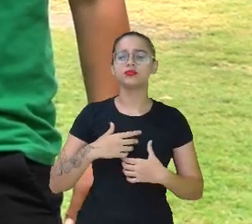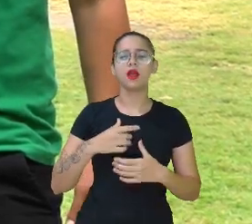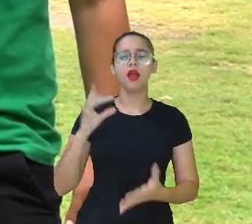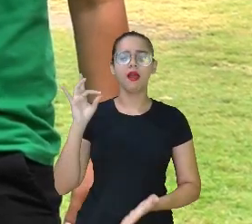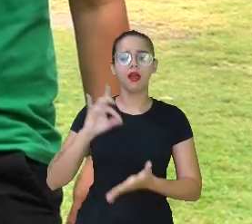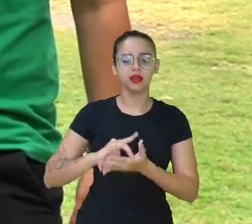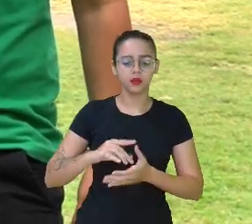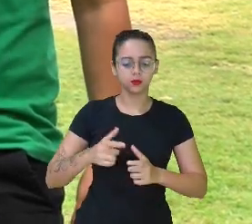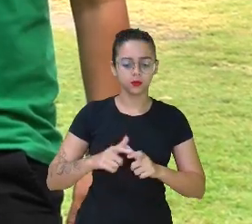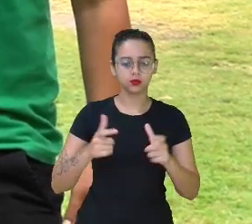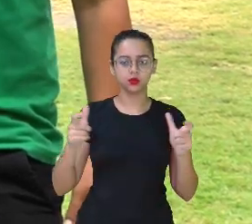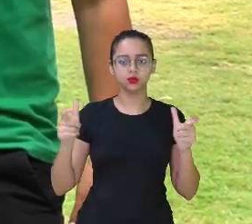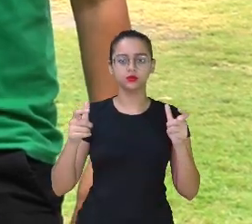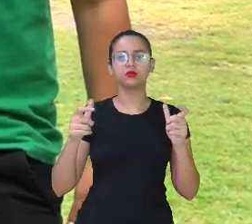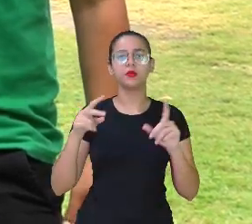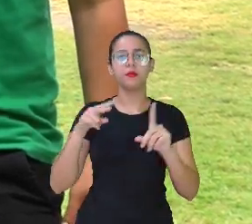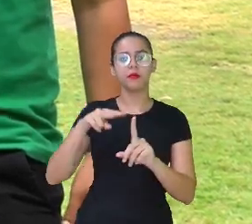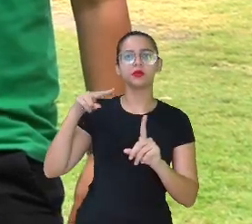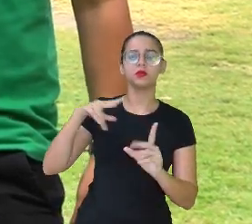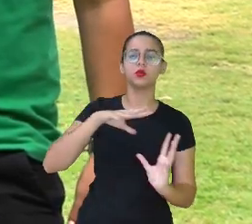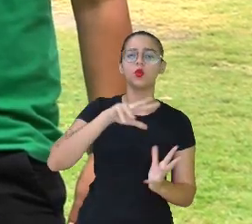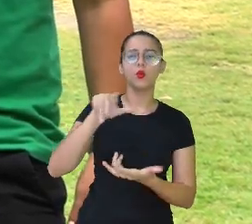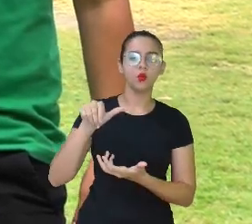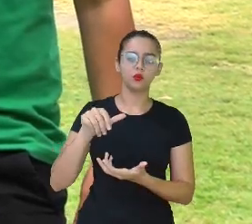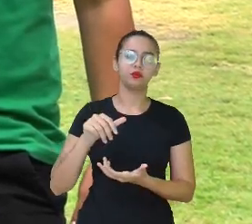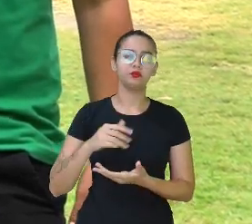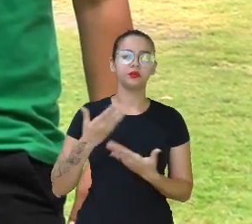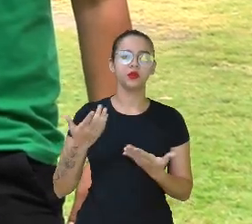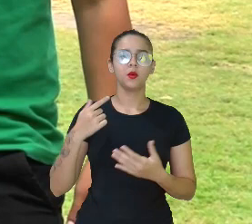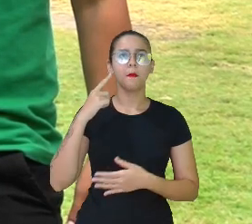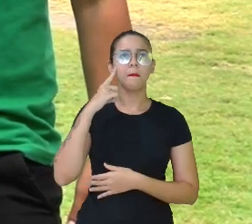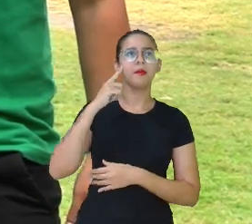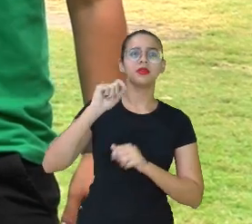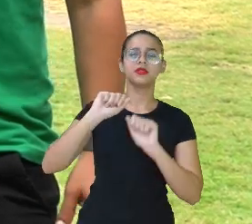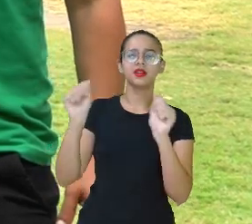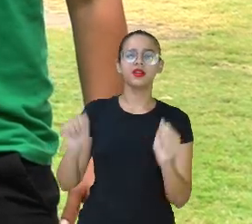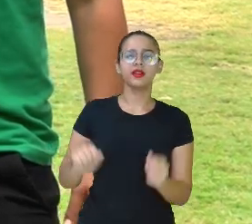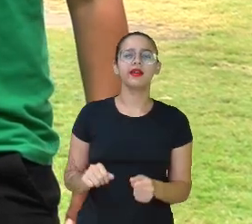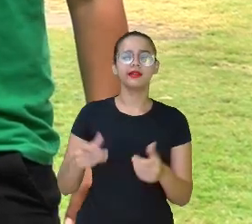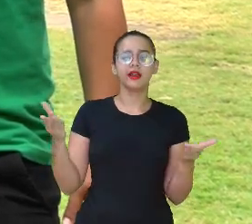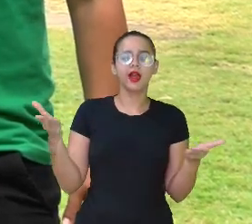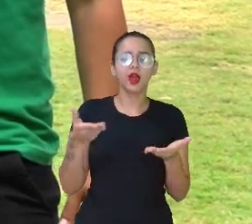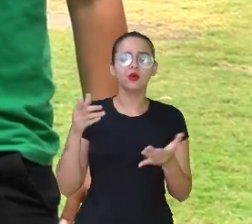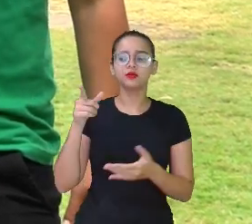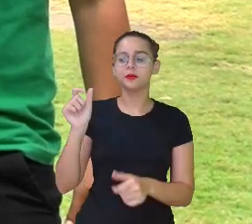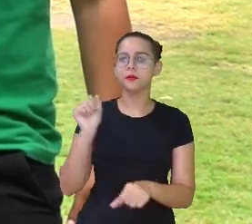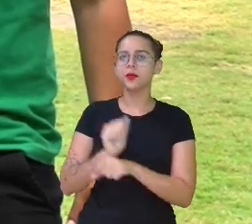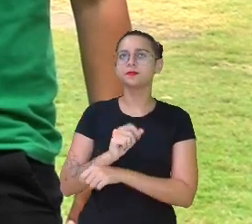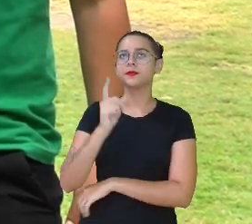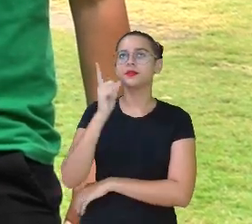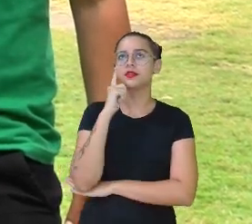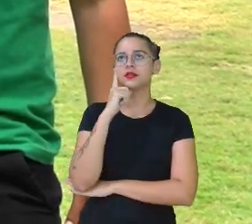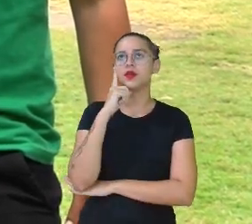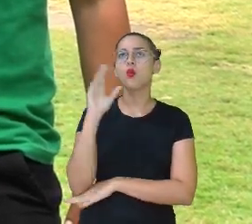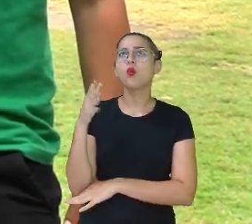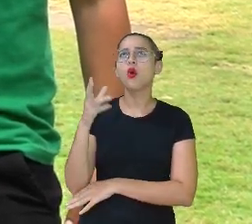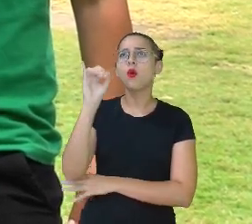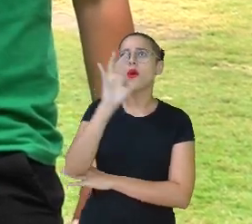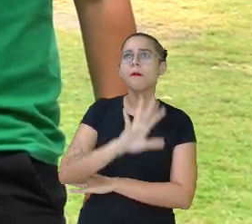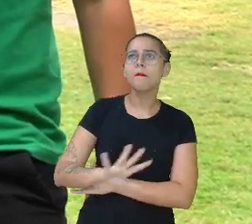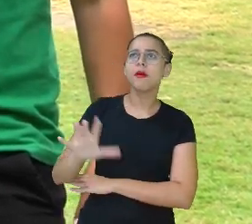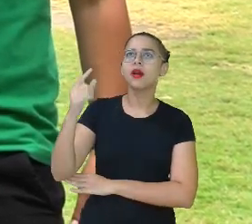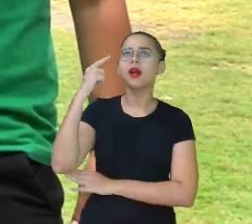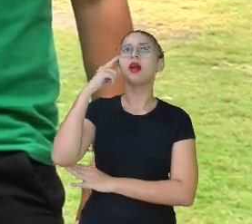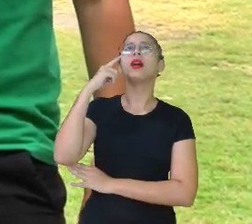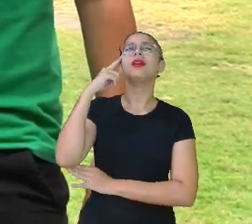realidade, é forma de ampliação do mundo, não é, Armando? Isso. Então pensar em arte. Agora, tu parar para pensar, qual é a imagem na tua